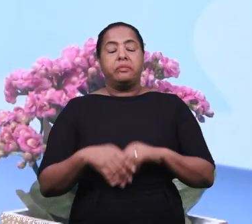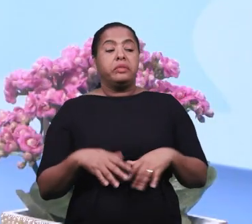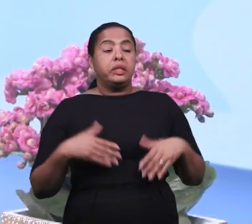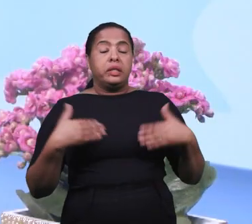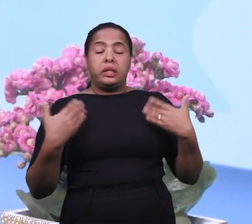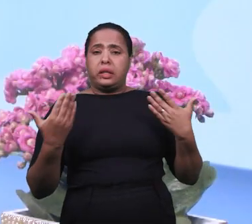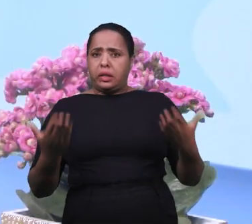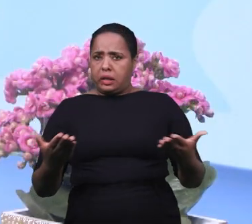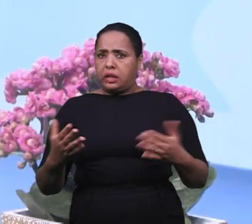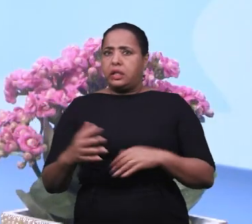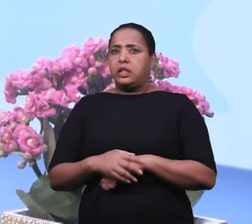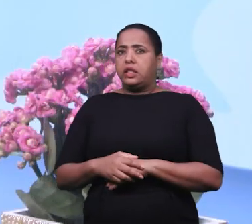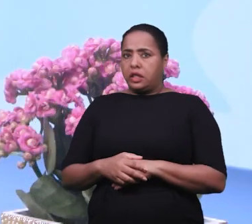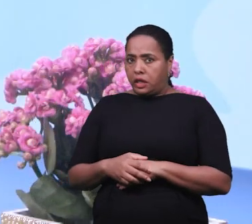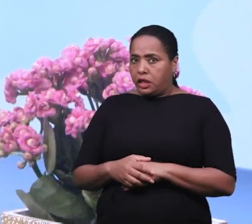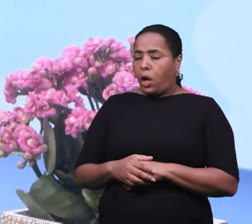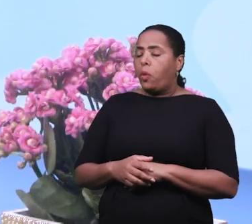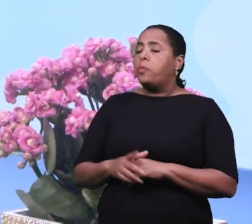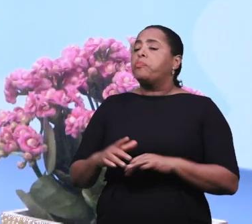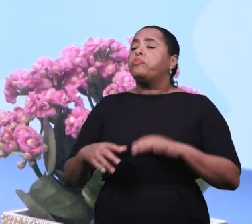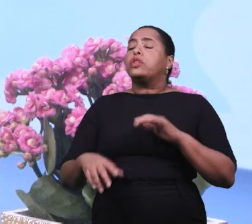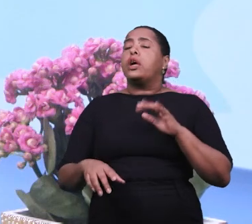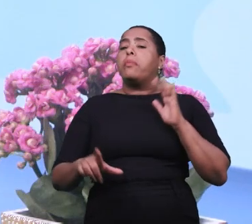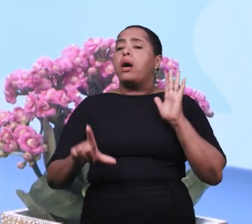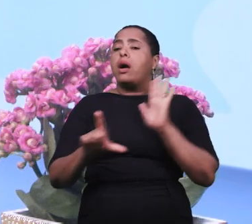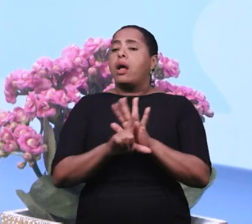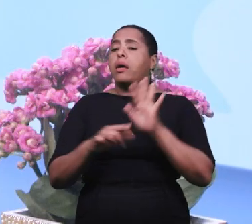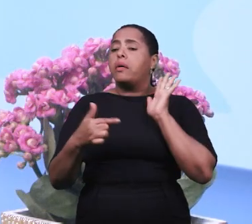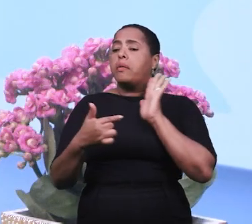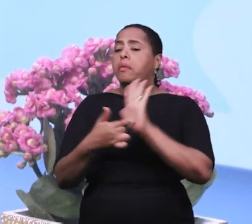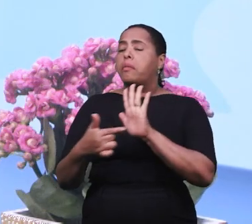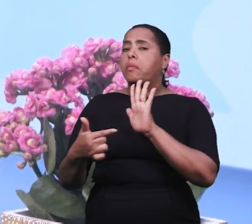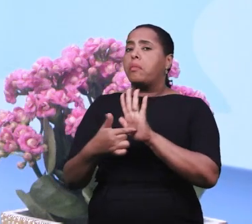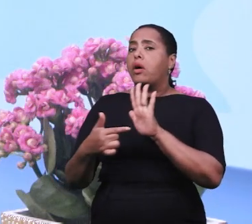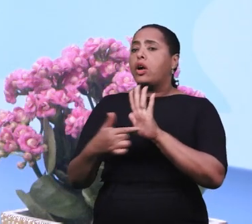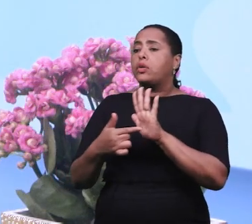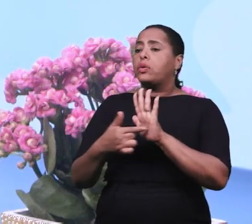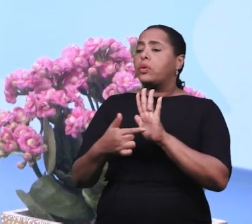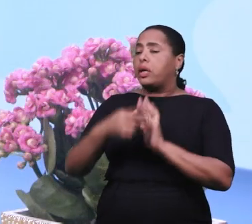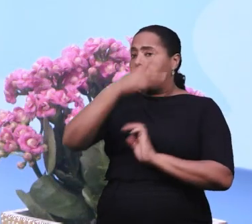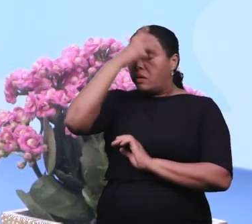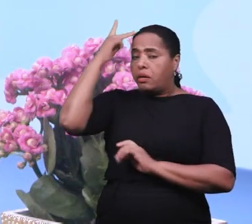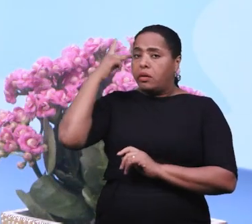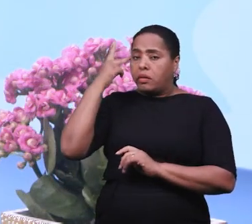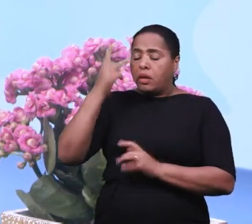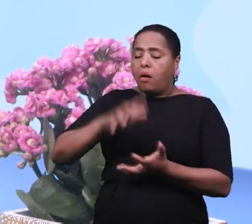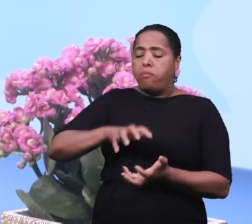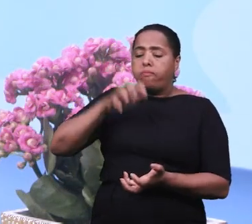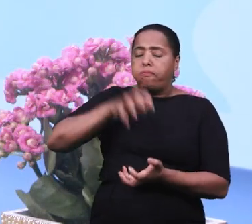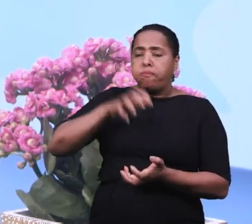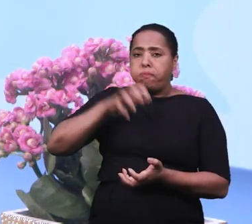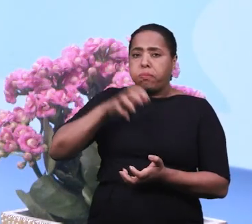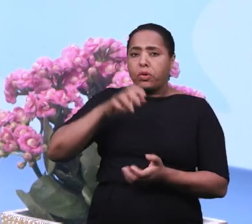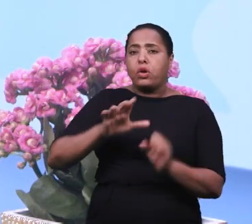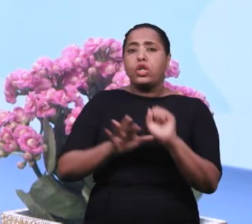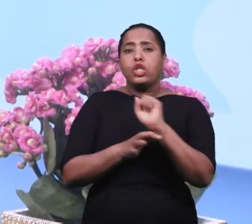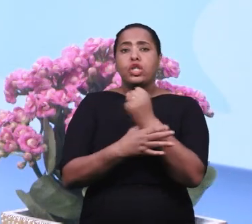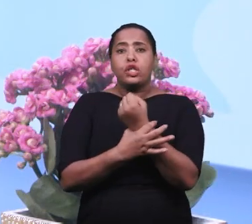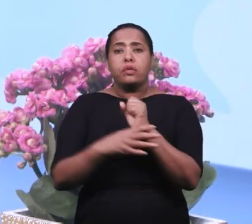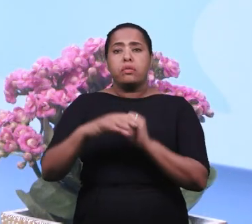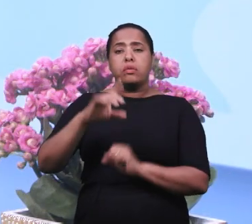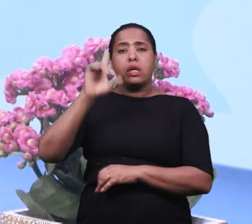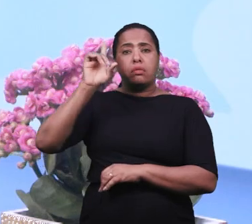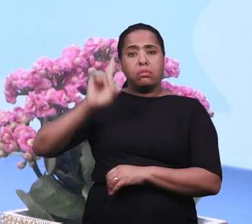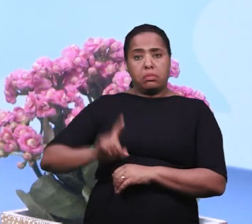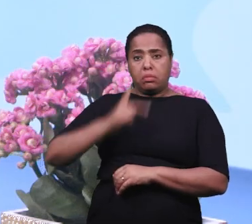o Estatuto da Pessoa Idosa, né, que ele veio para assegurar, regulamentar e assegurar os direitos das